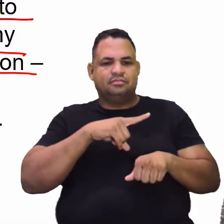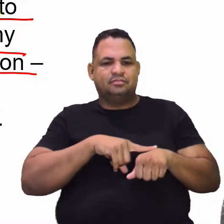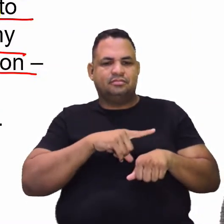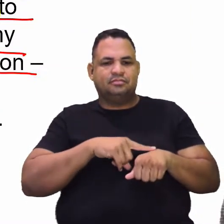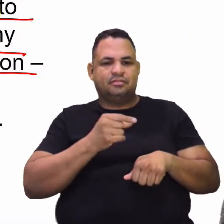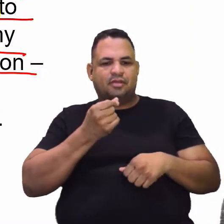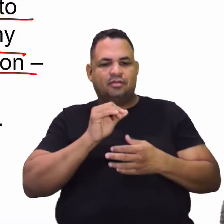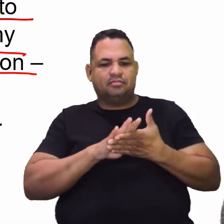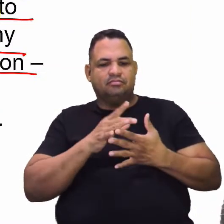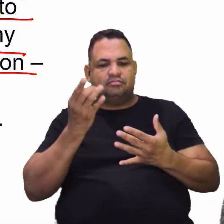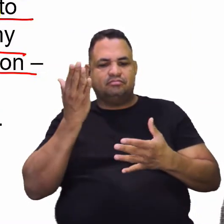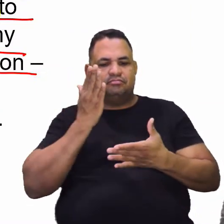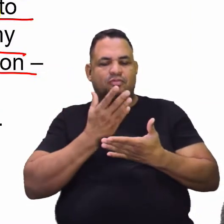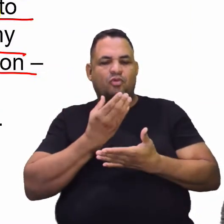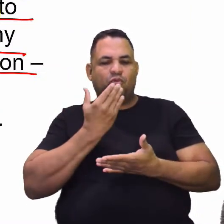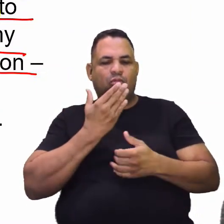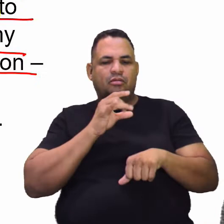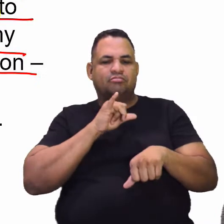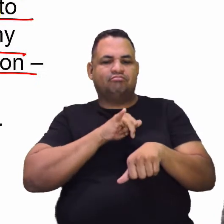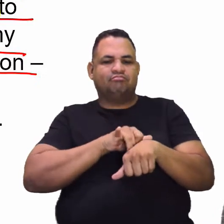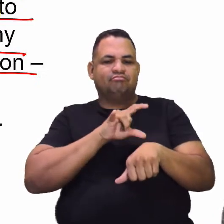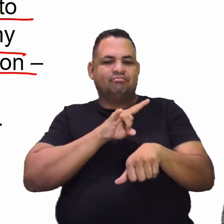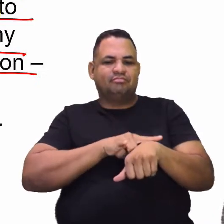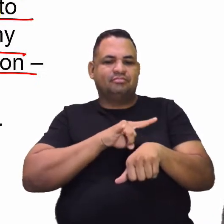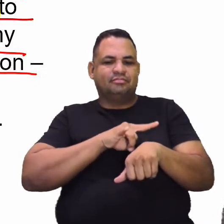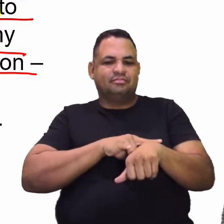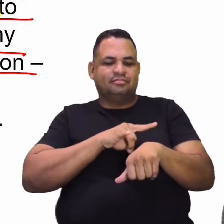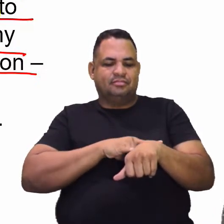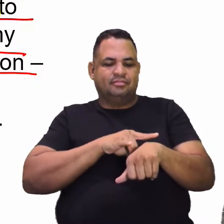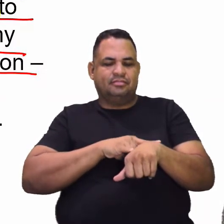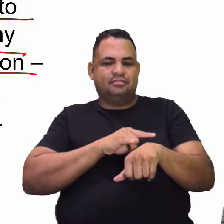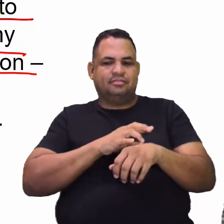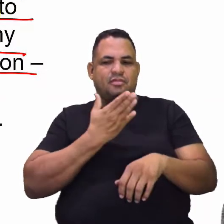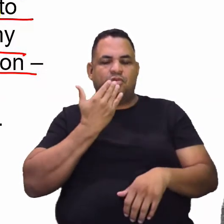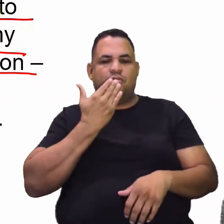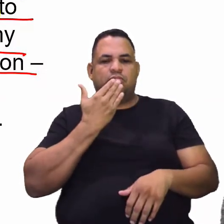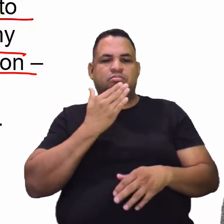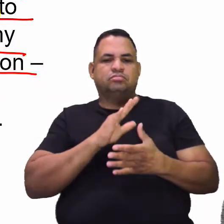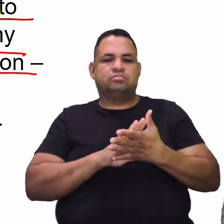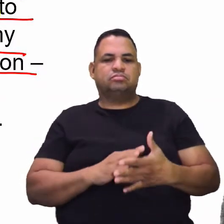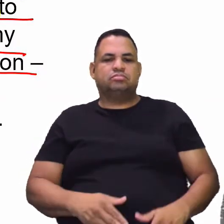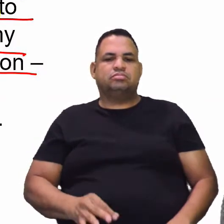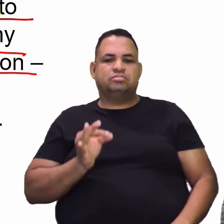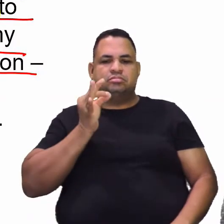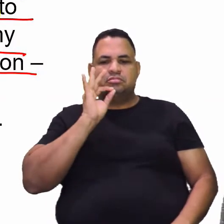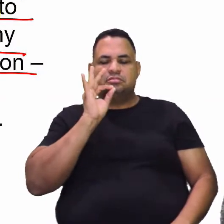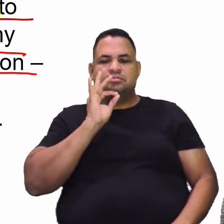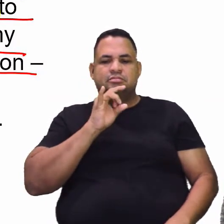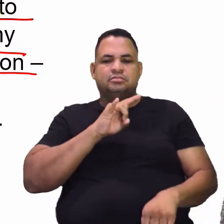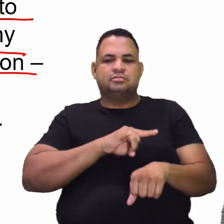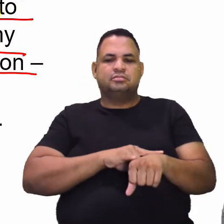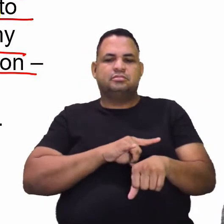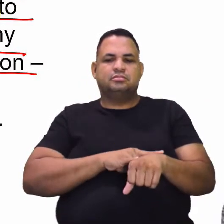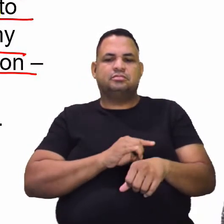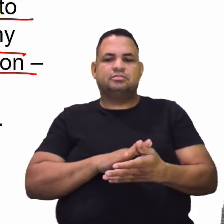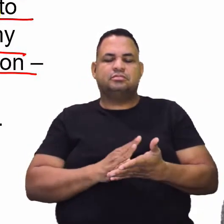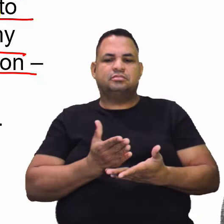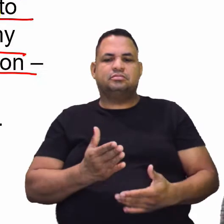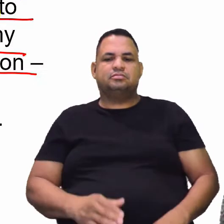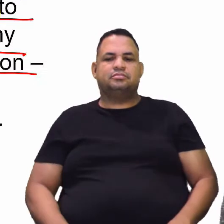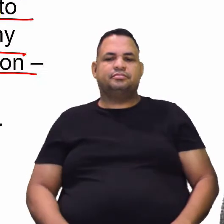para comer um lanchinho à tarde, né? Um tempinho para comer o lanchinho, que é o coffee break. Então,